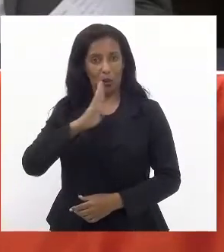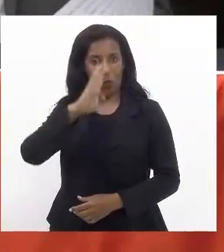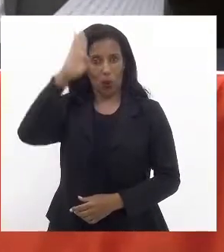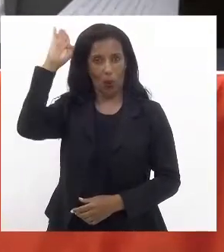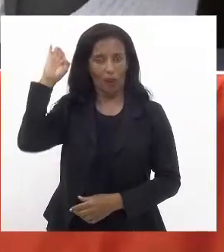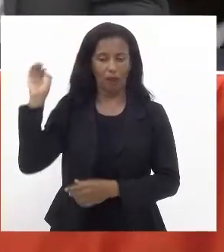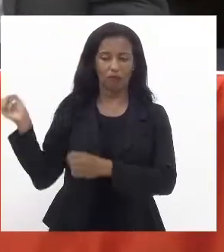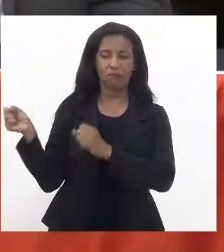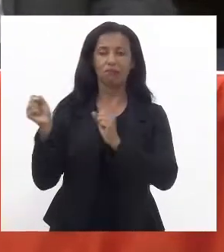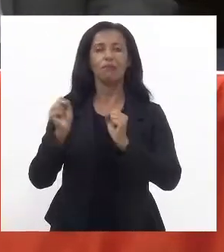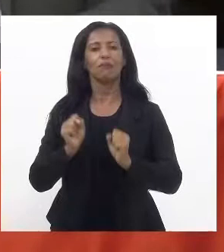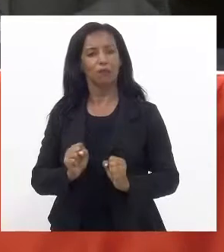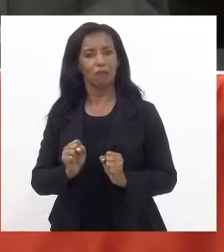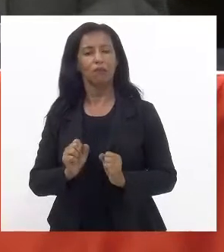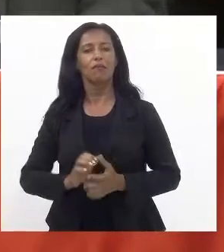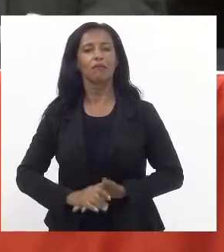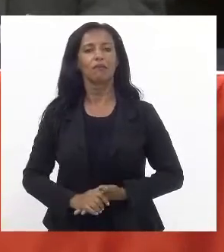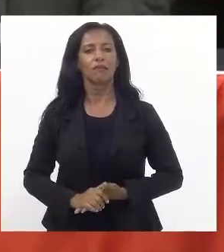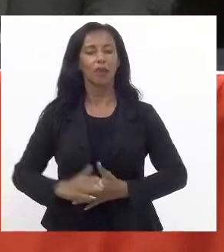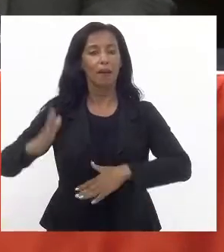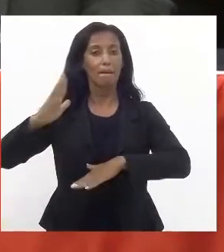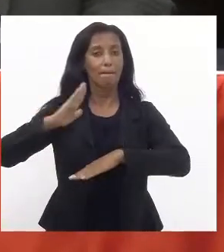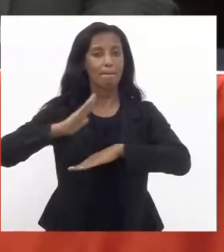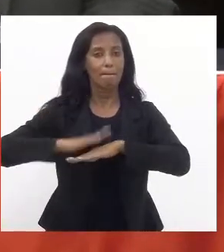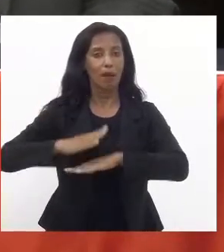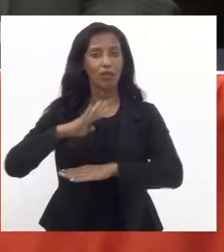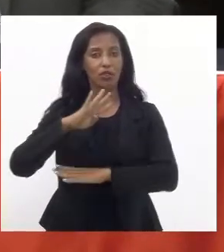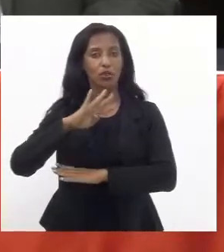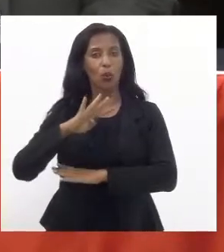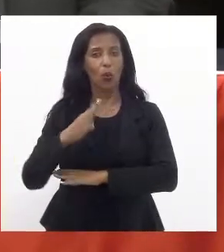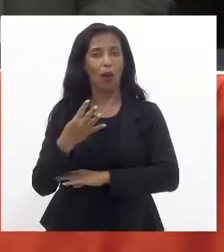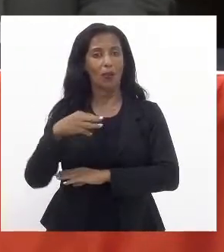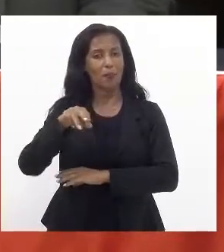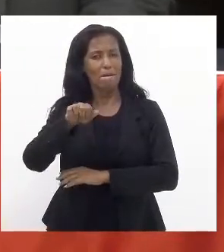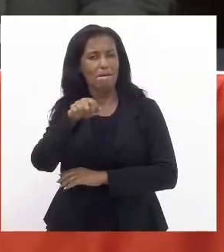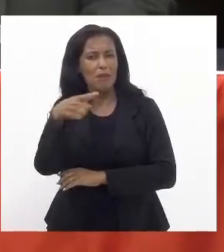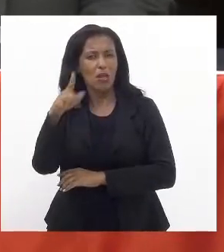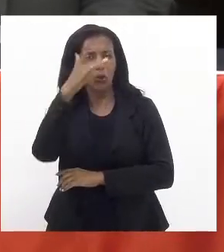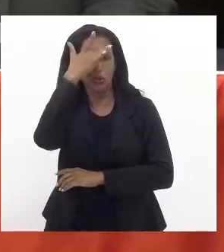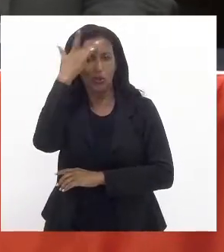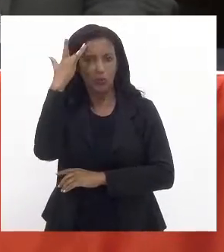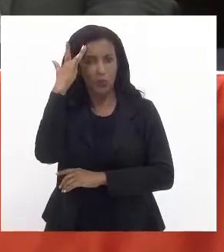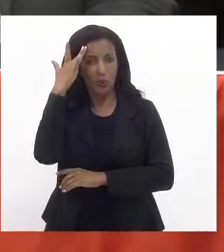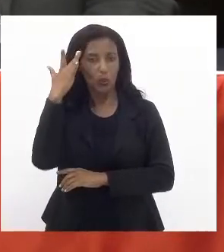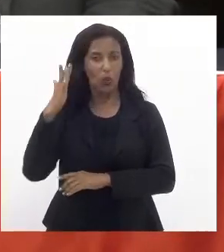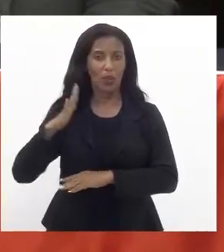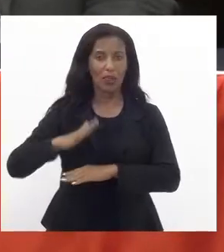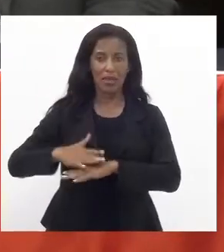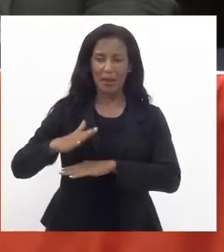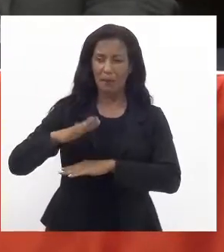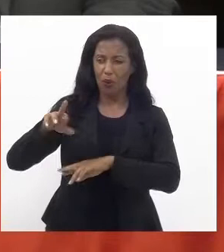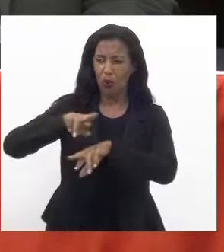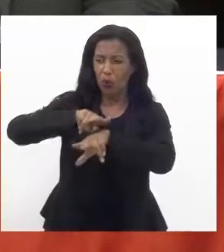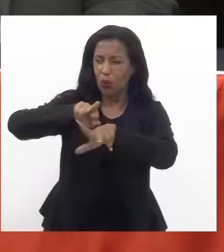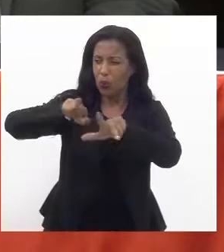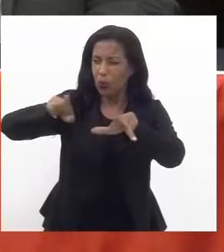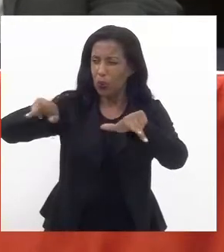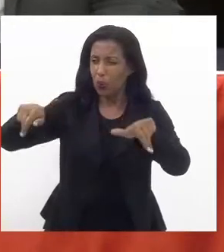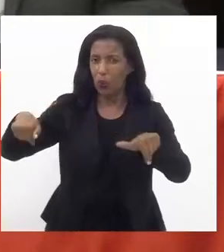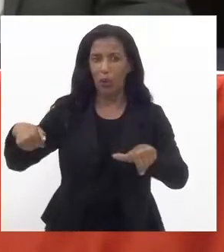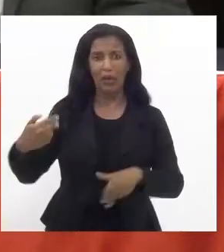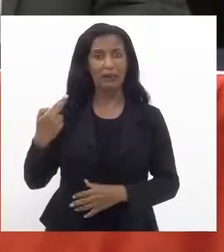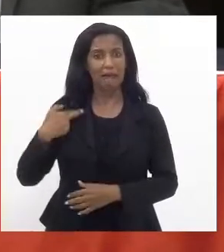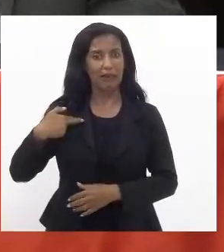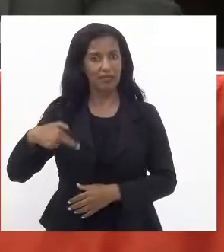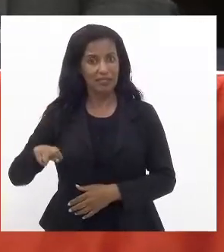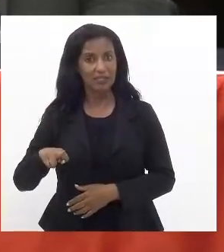Antiguidade. Com mais de 4 milhões de habitantes, o Líbano tem a maior diversidade religiosa do